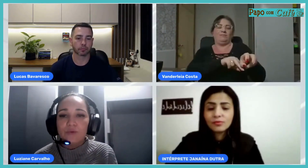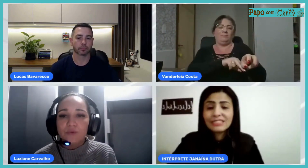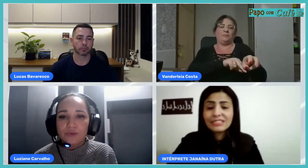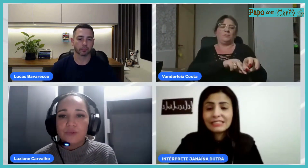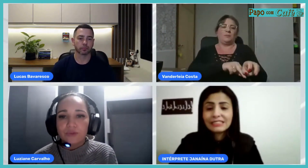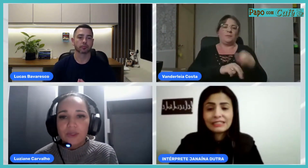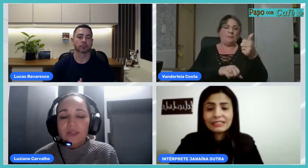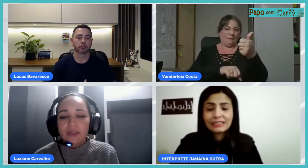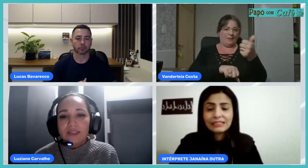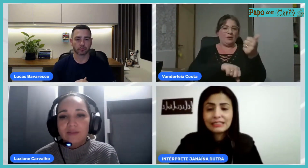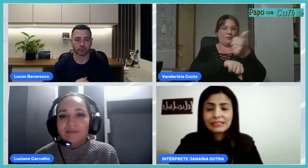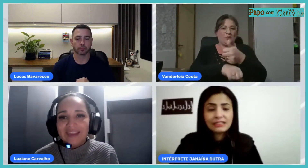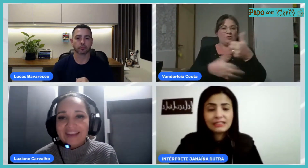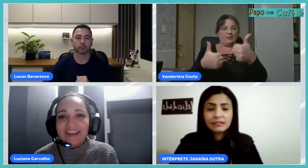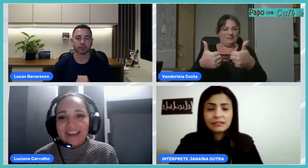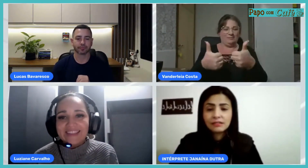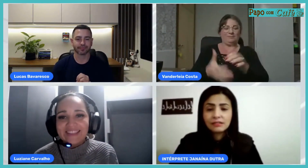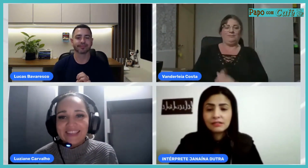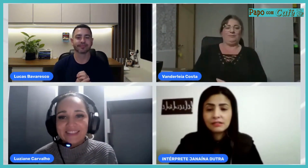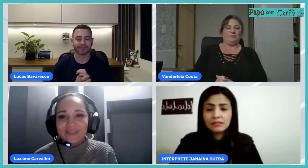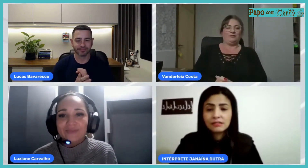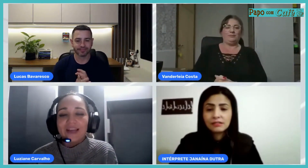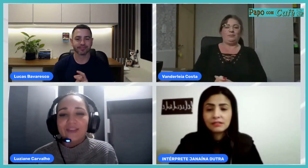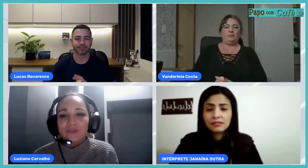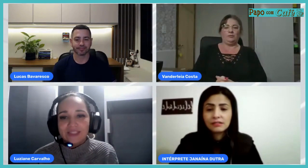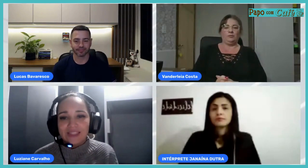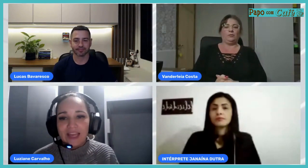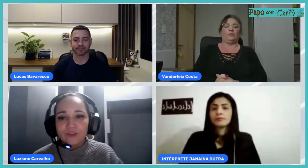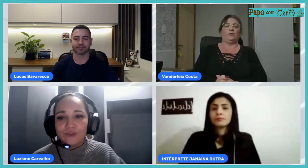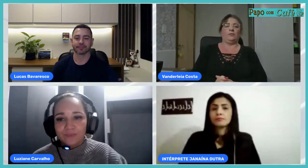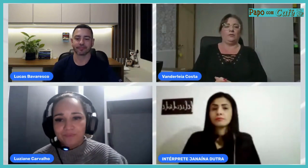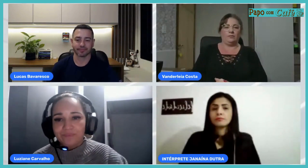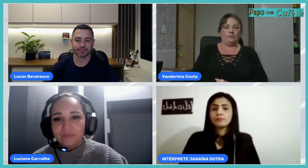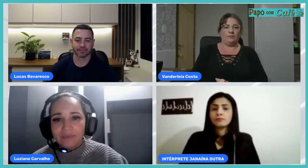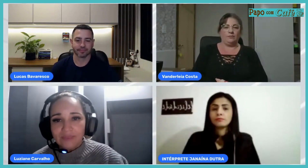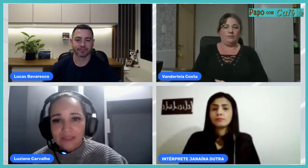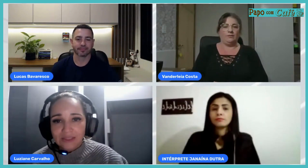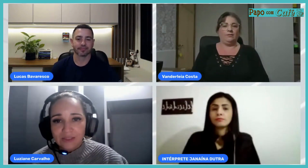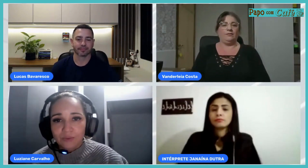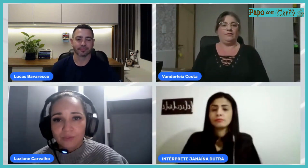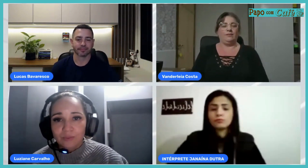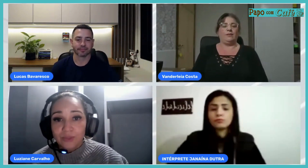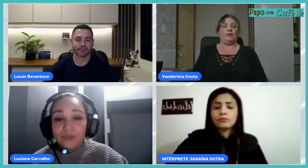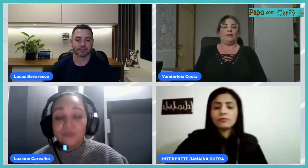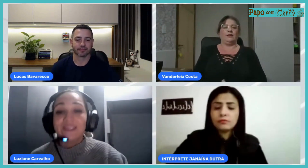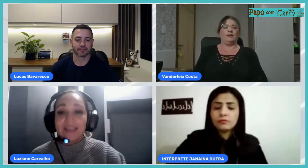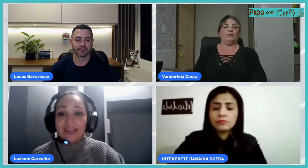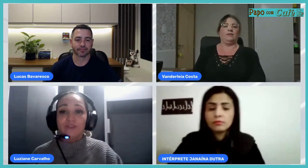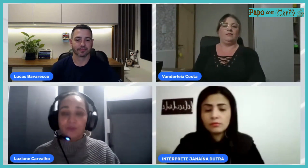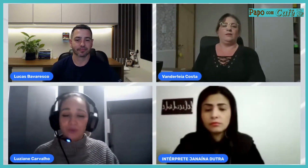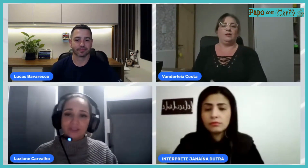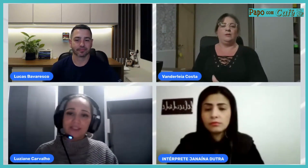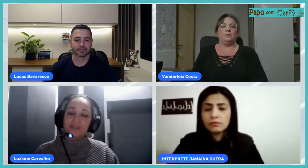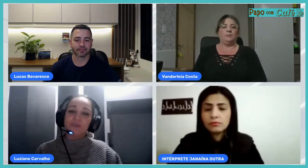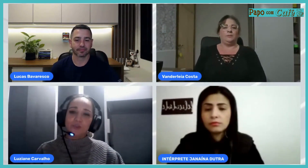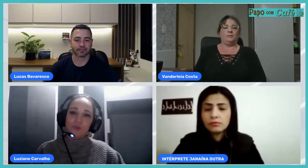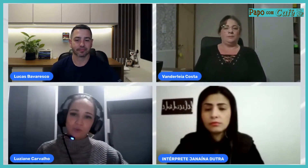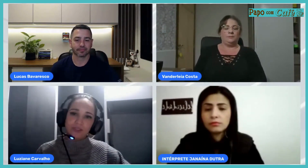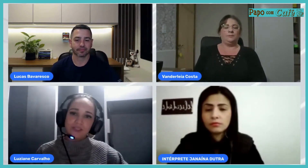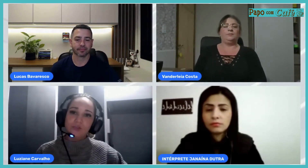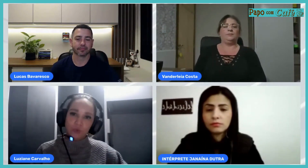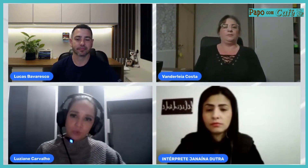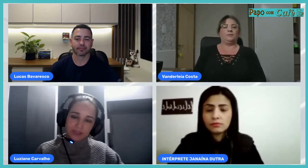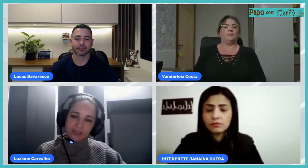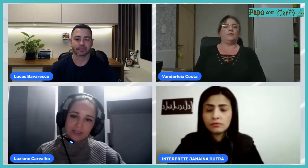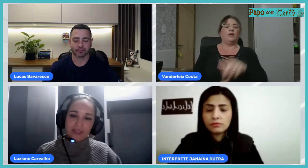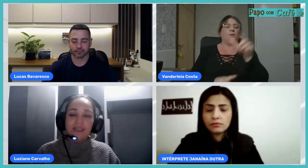esse recurso, que não tem, né, esse fácil acesso. Então, por isso que nem todas as